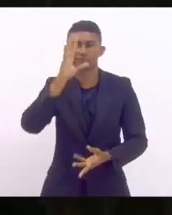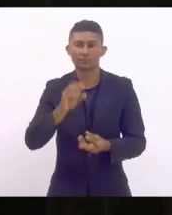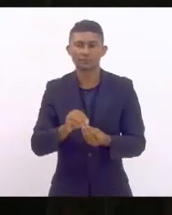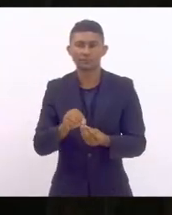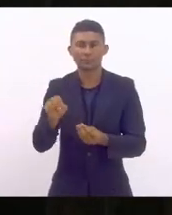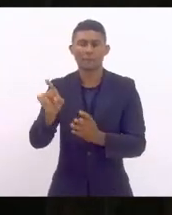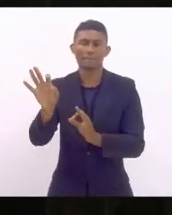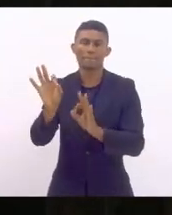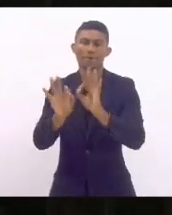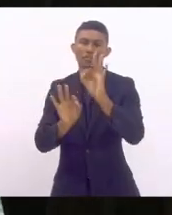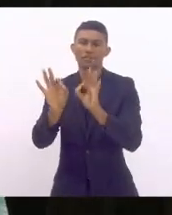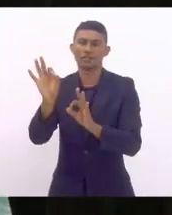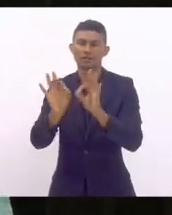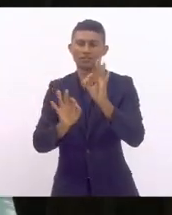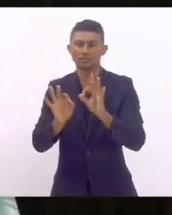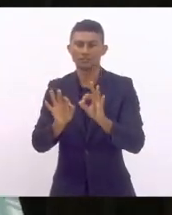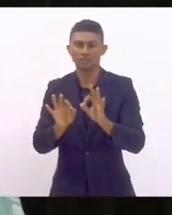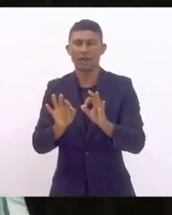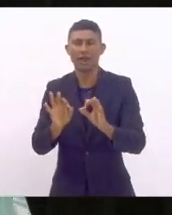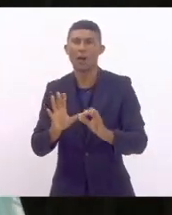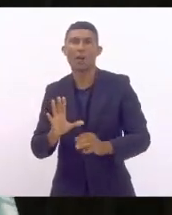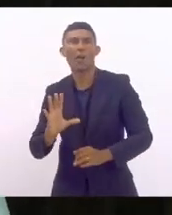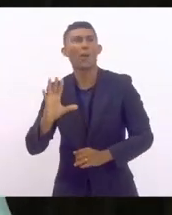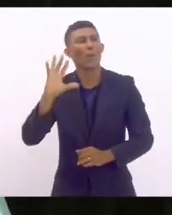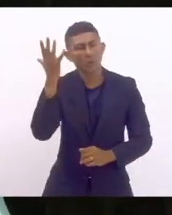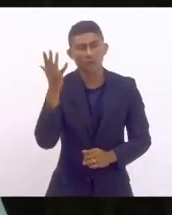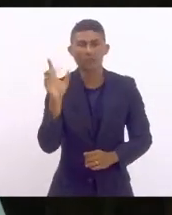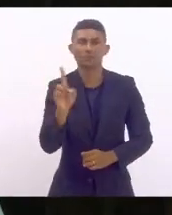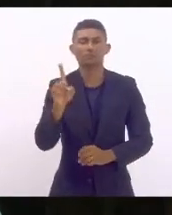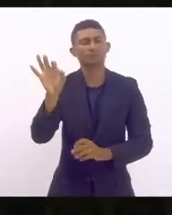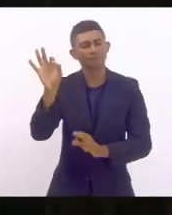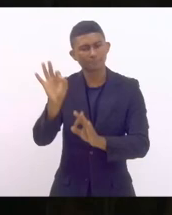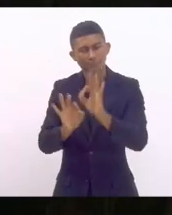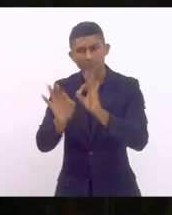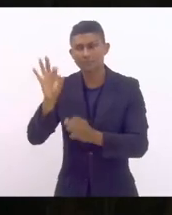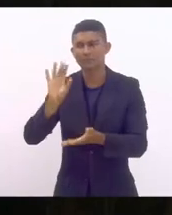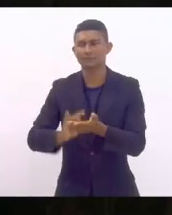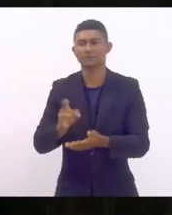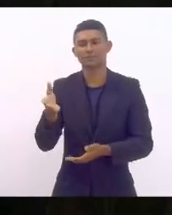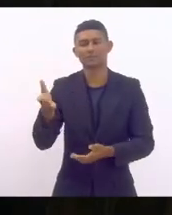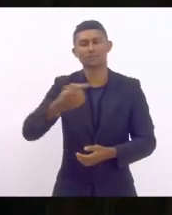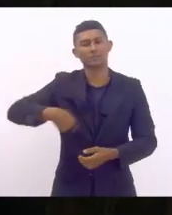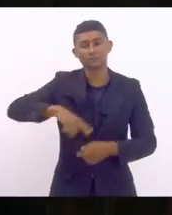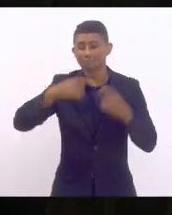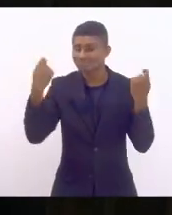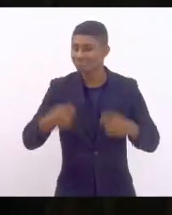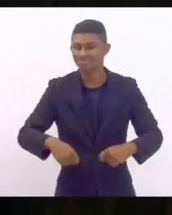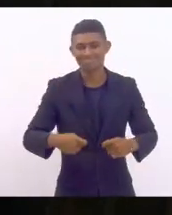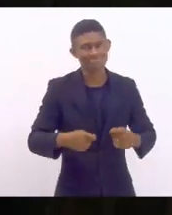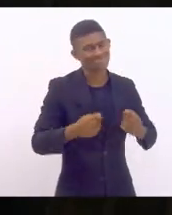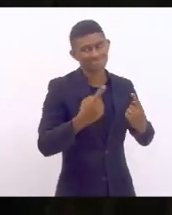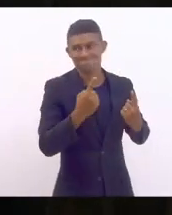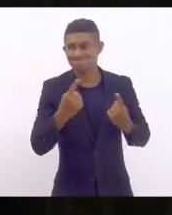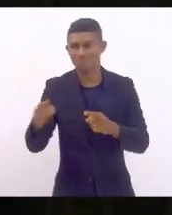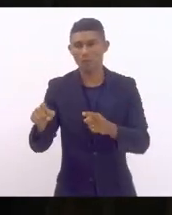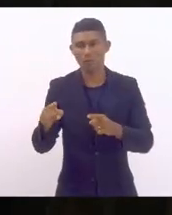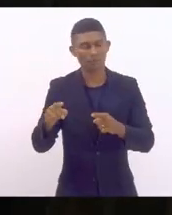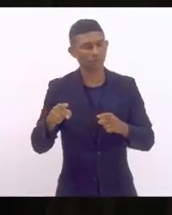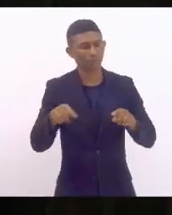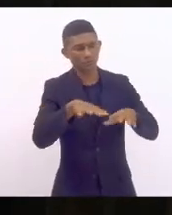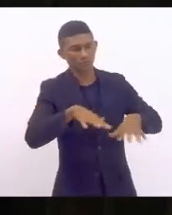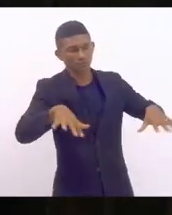isso não é não é algo que aconteceu por acaso né Isso é um projeto e nós precisamos enfrentar esse projeto com muita